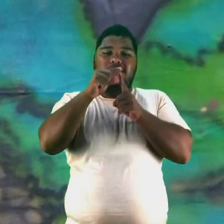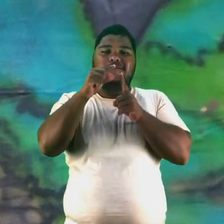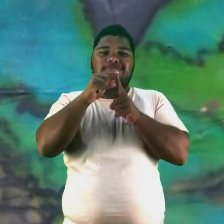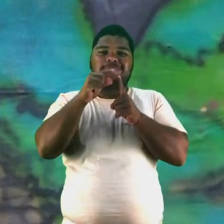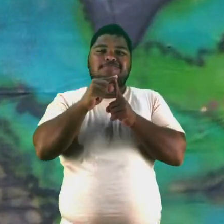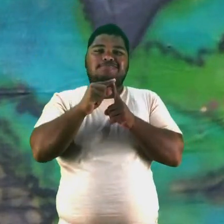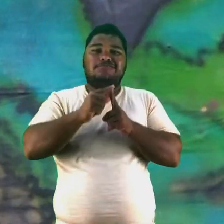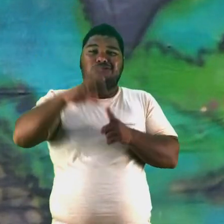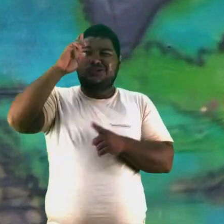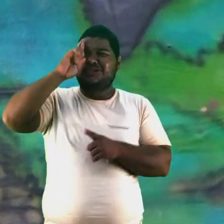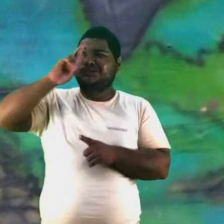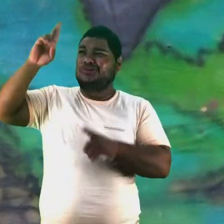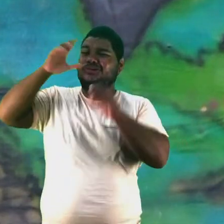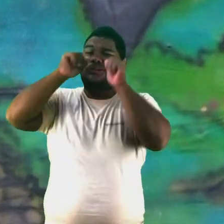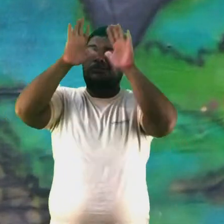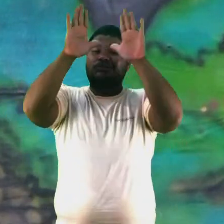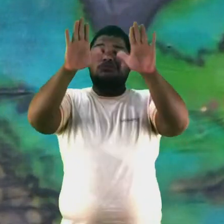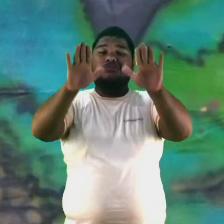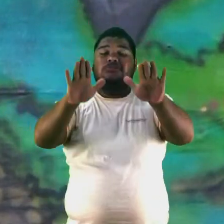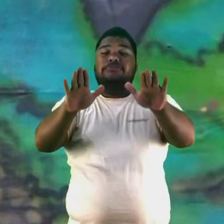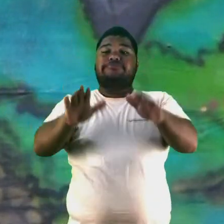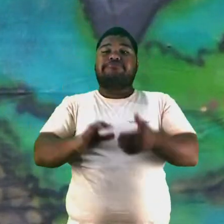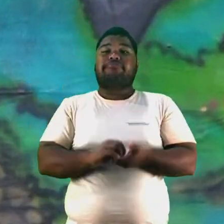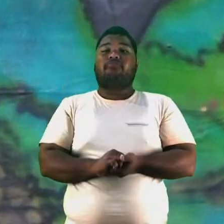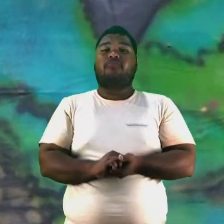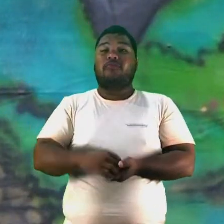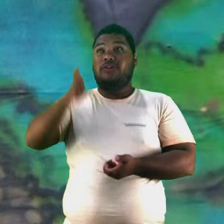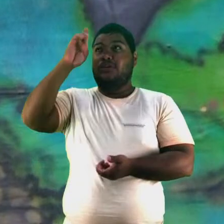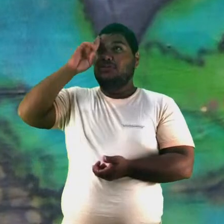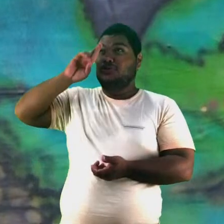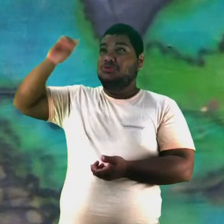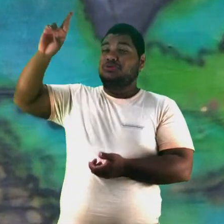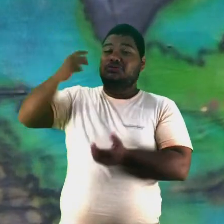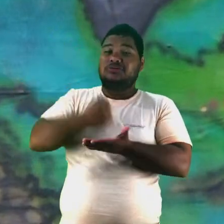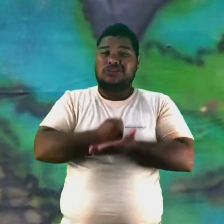Que o Senhor nos abençoe. Que o Senhor nos ajude.